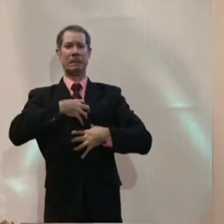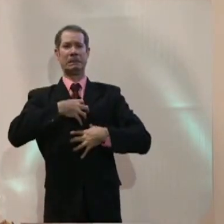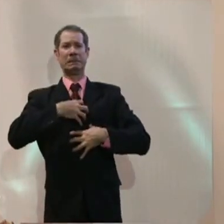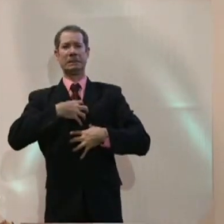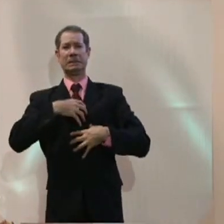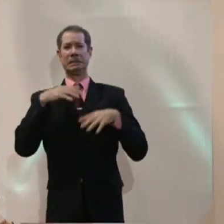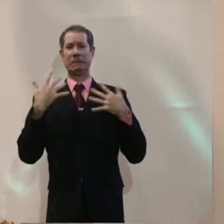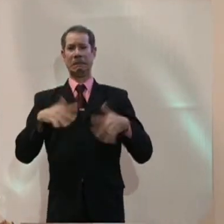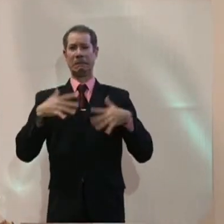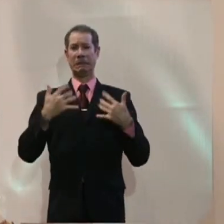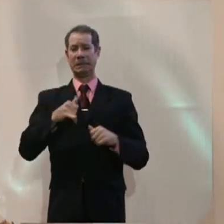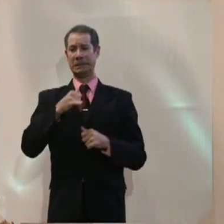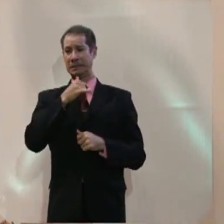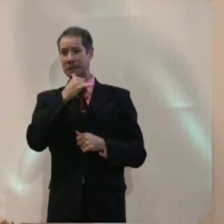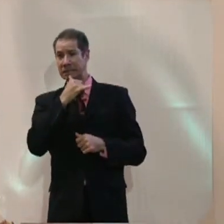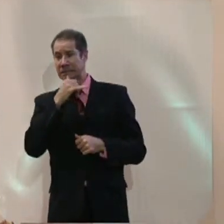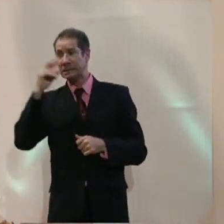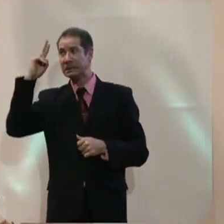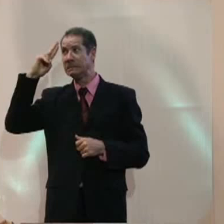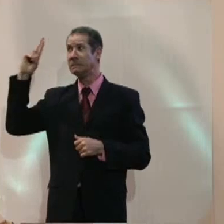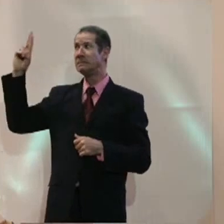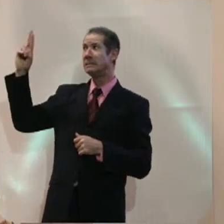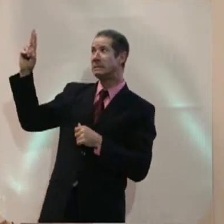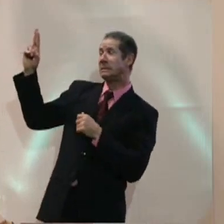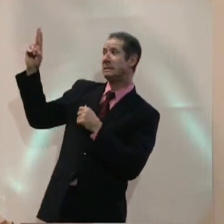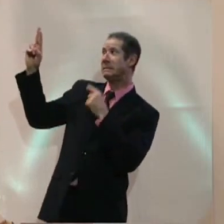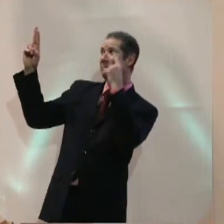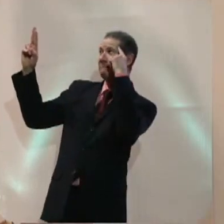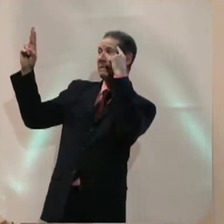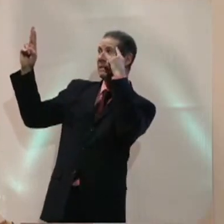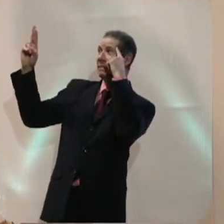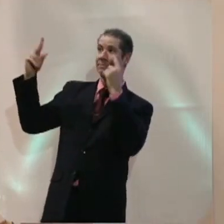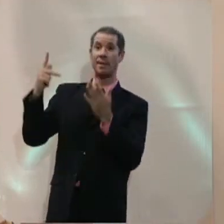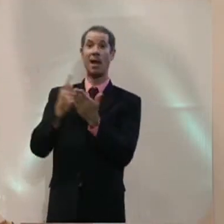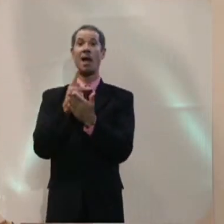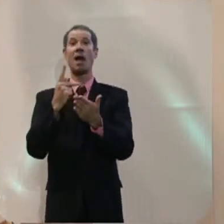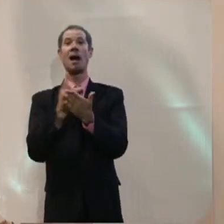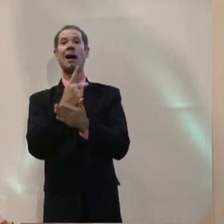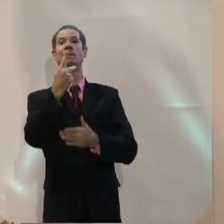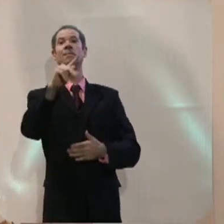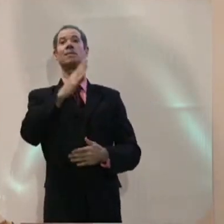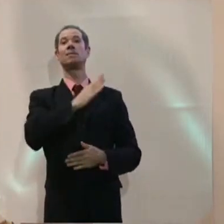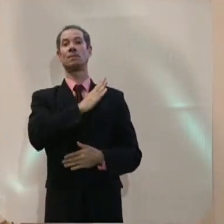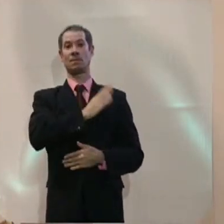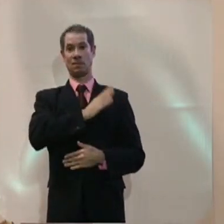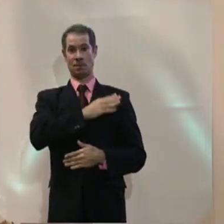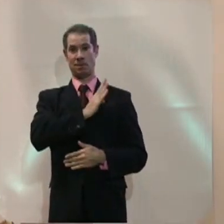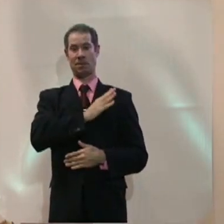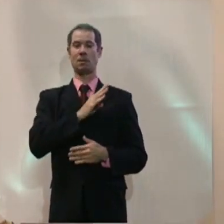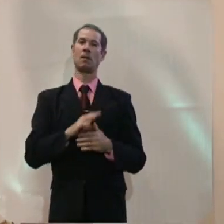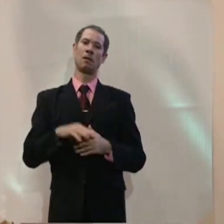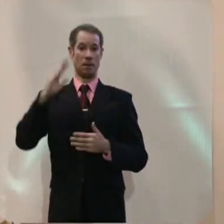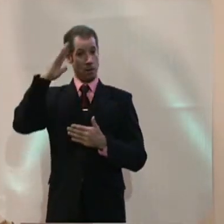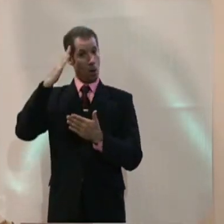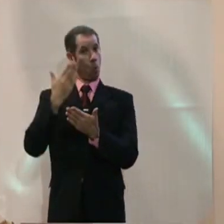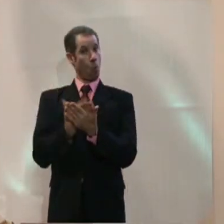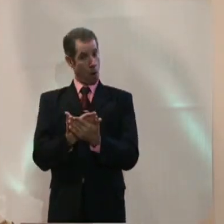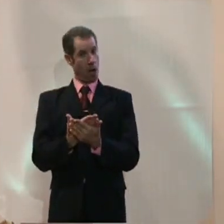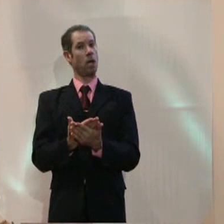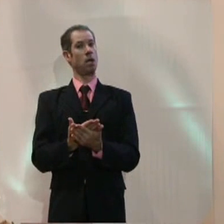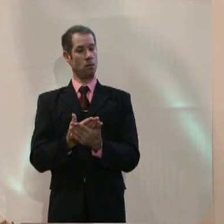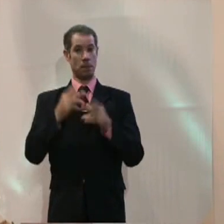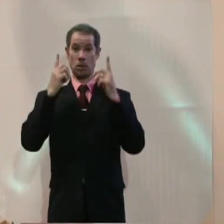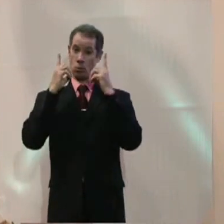oprimido, quem sabe espoliado pelo Senhor, então há algo errado no seu coração. Eu creio que uma